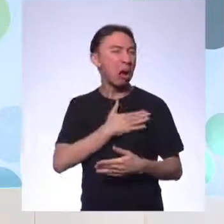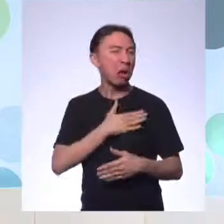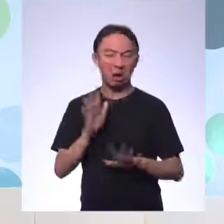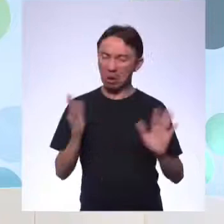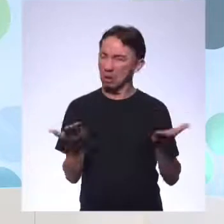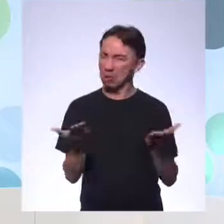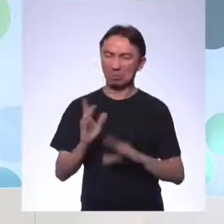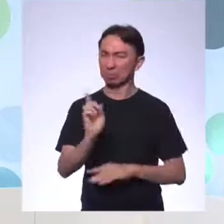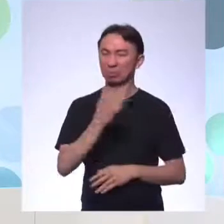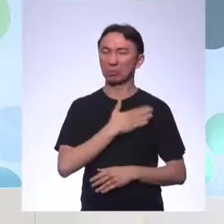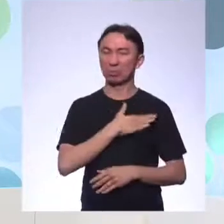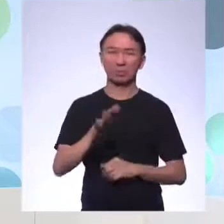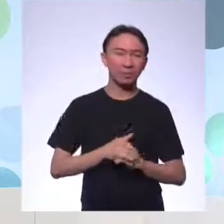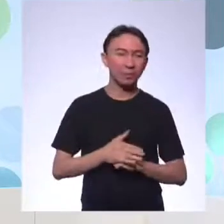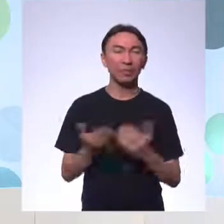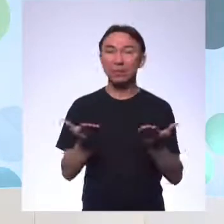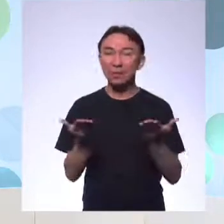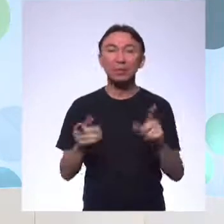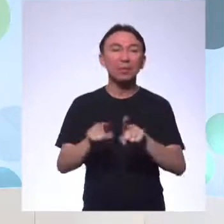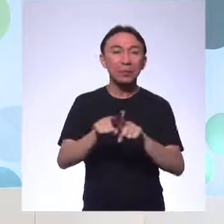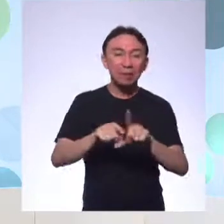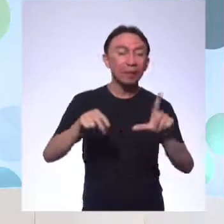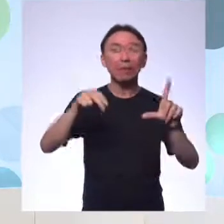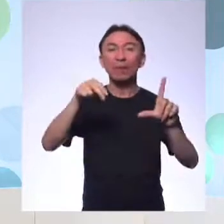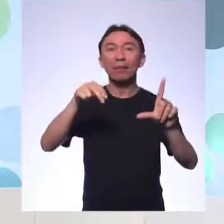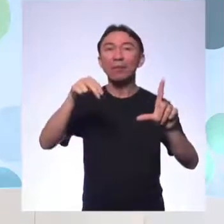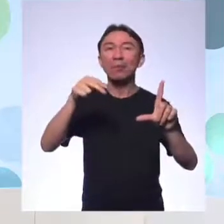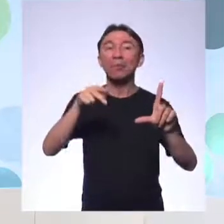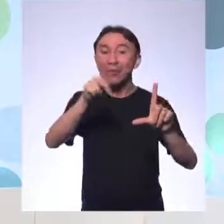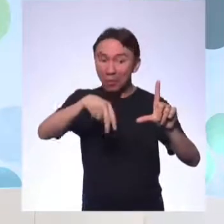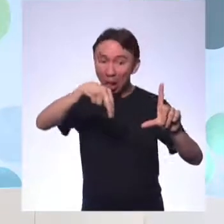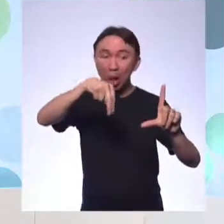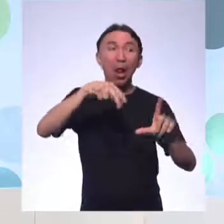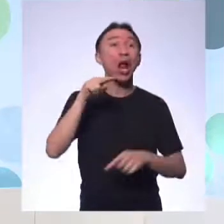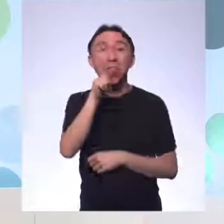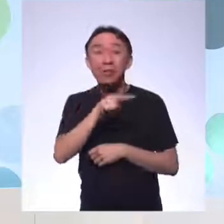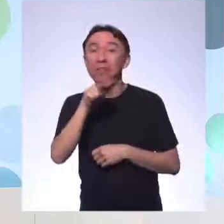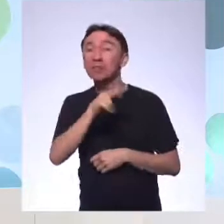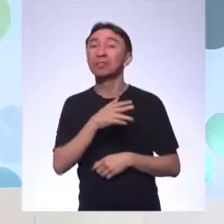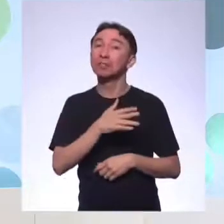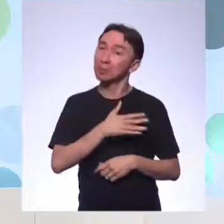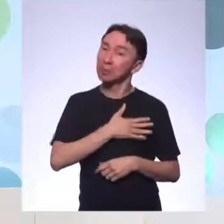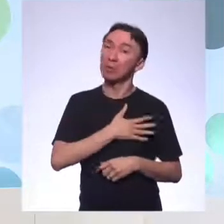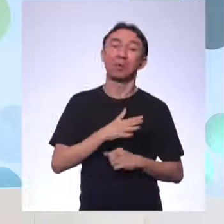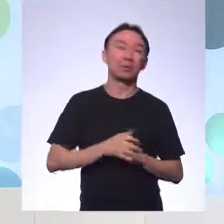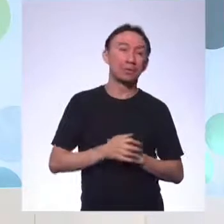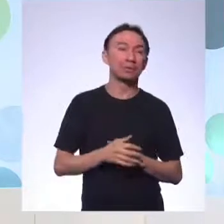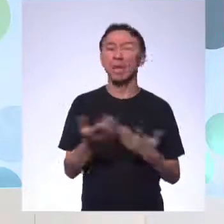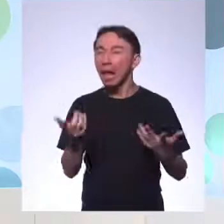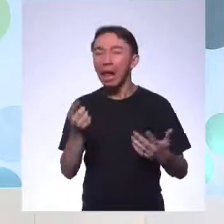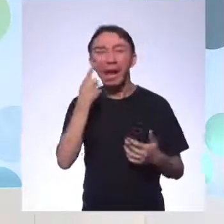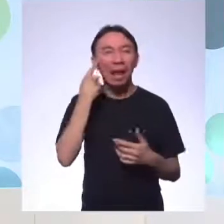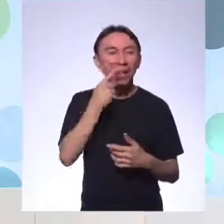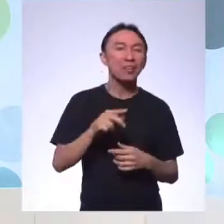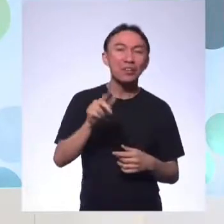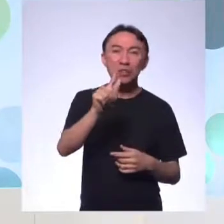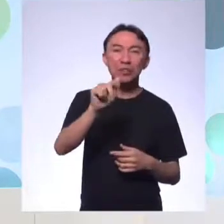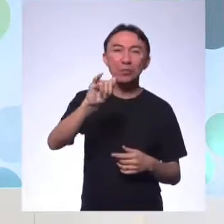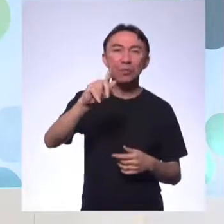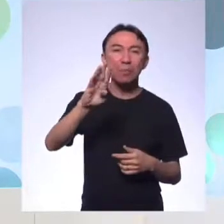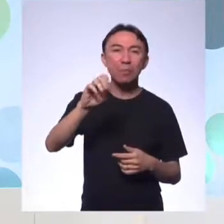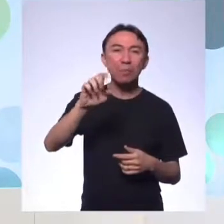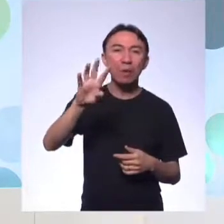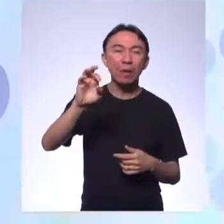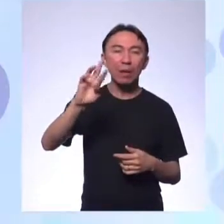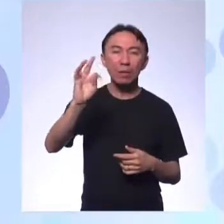está assistindo aqui, eu não vou falar o nome da novela para não fazer propaganda. É verdade, O faz Gilberto diz parte. que gosta, a Ashley diz